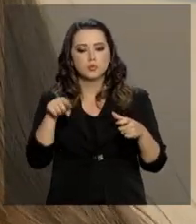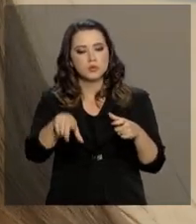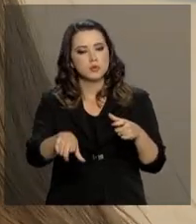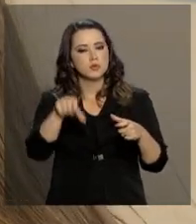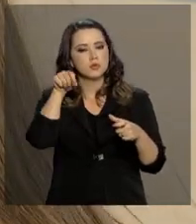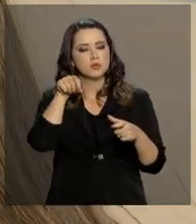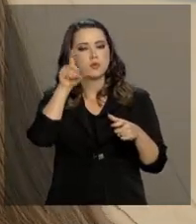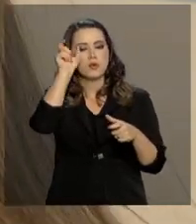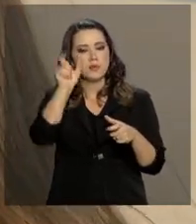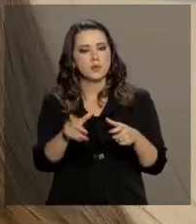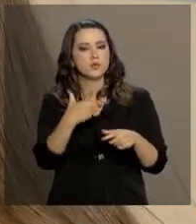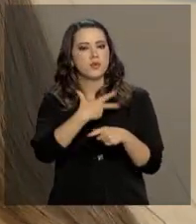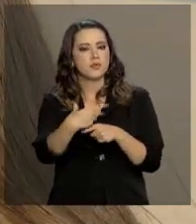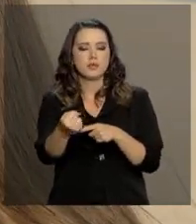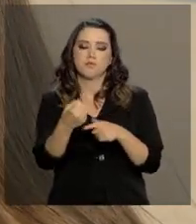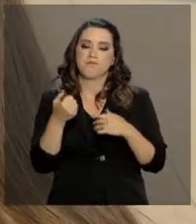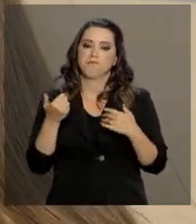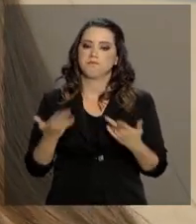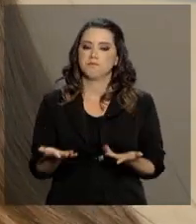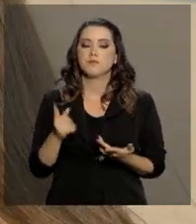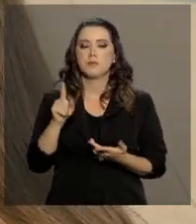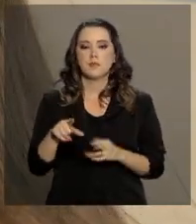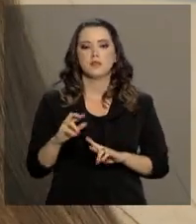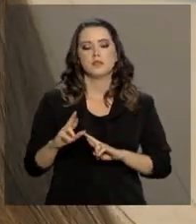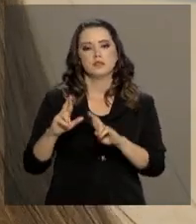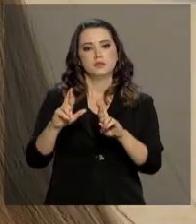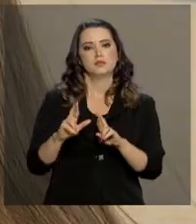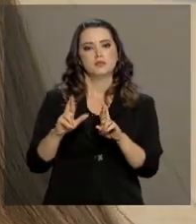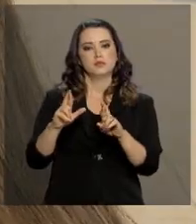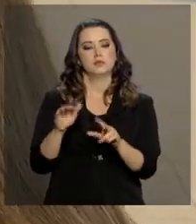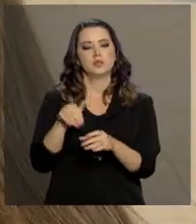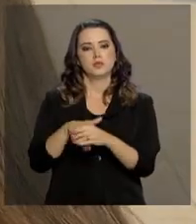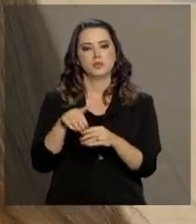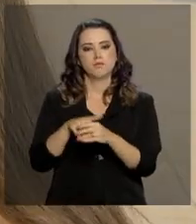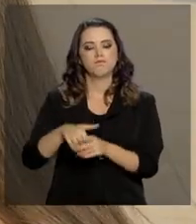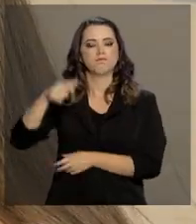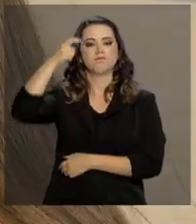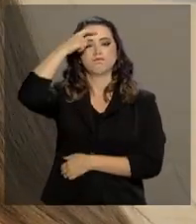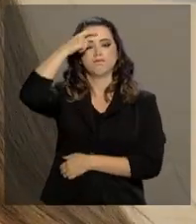vai escolher o candidato. E espero que as pessoas votem realmente conscientemente.